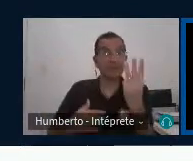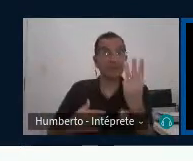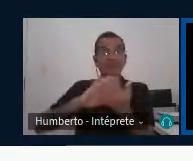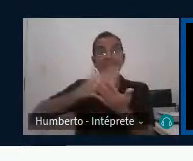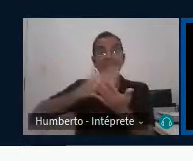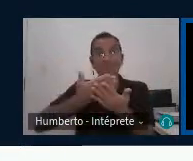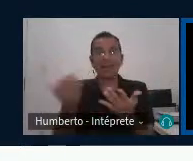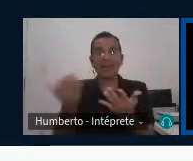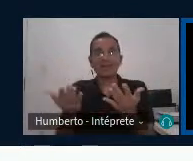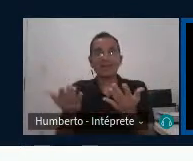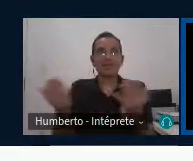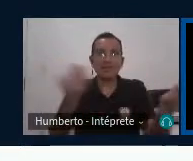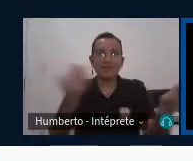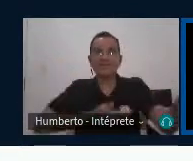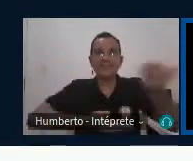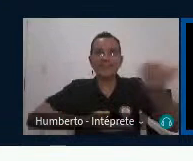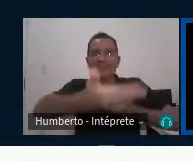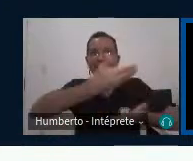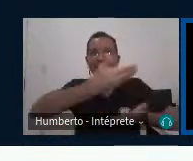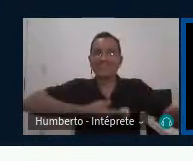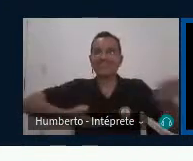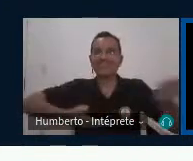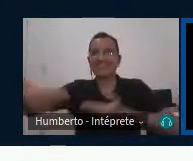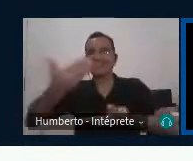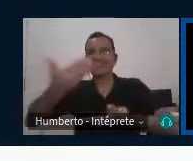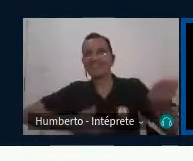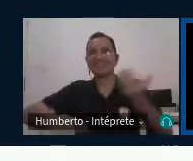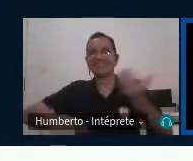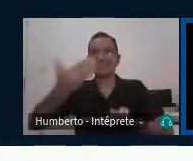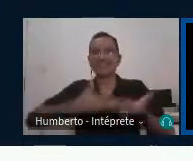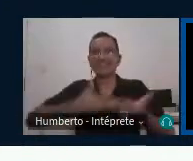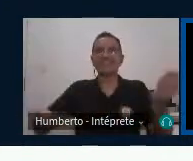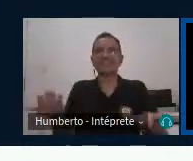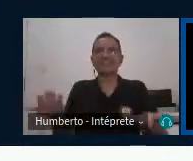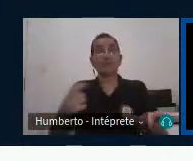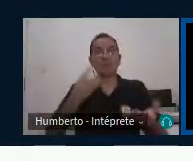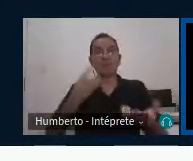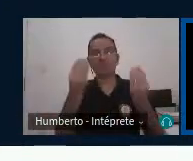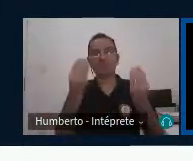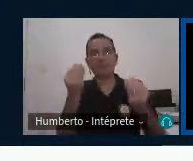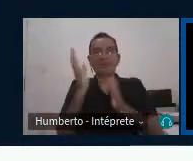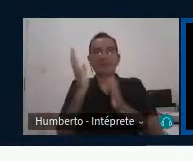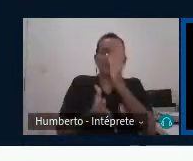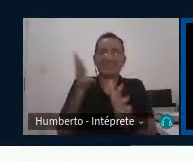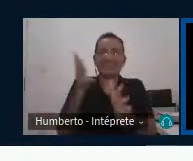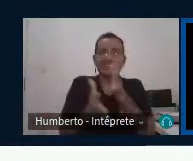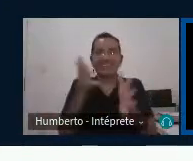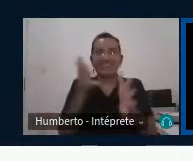que se revezam, porque é uma atividade cansativa, porque é muito gesto, né? É muita atividade física.